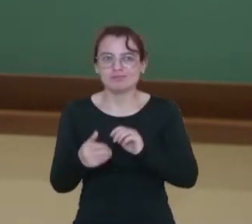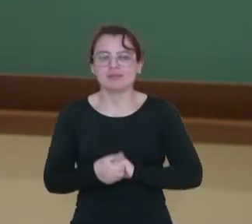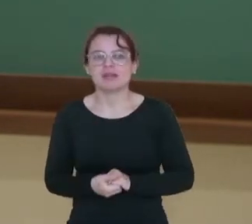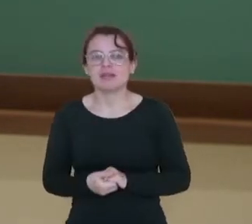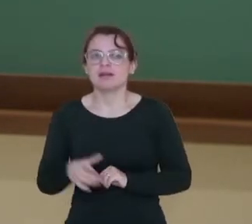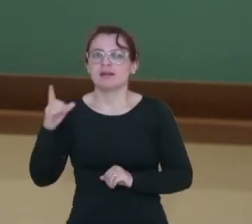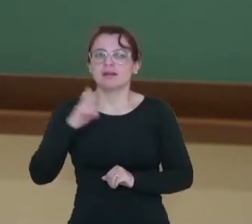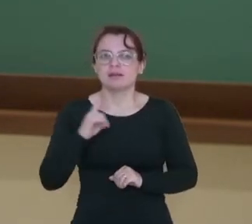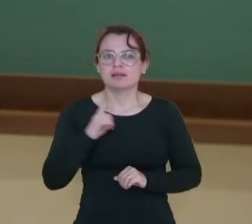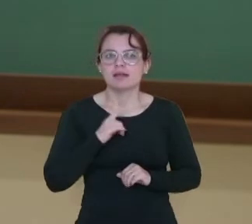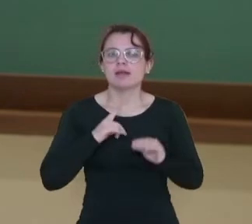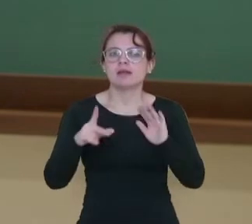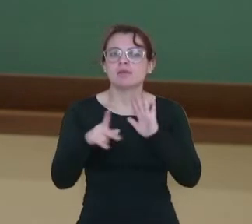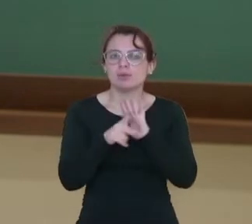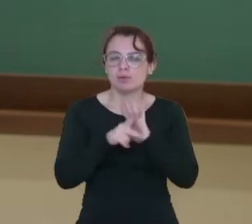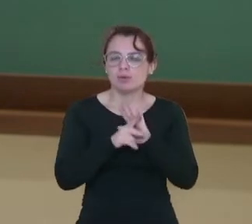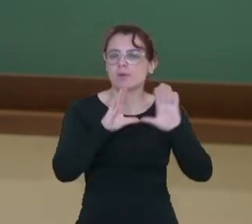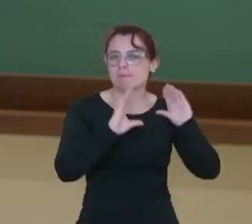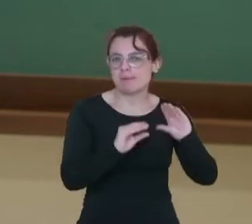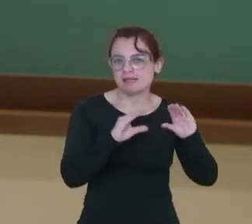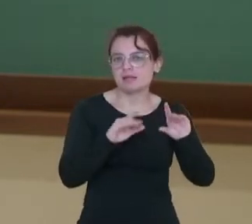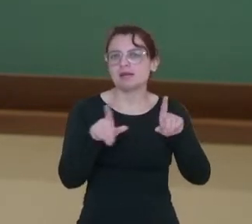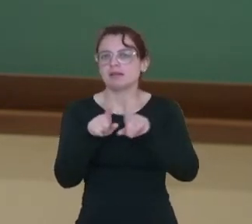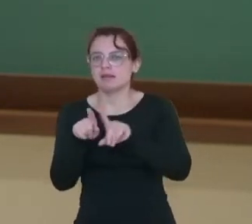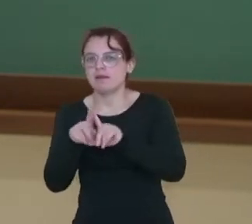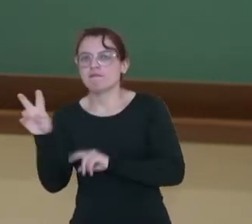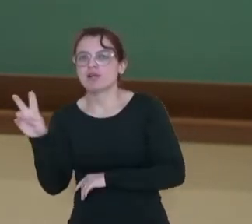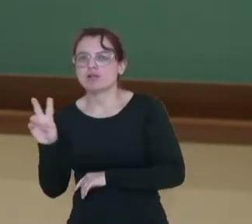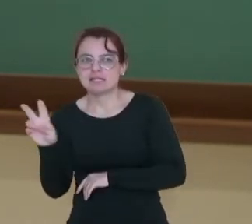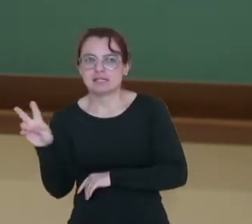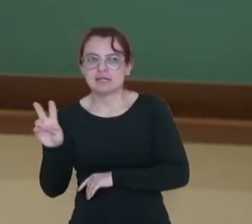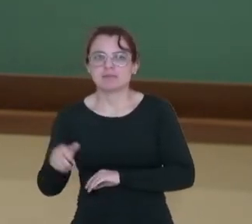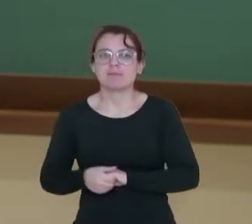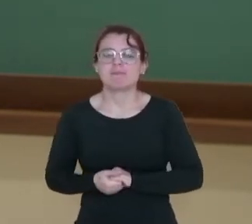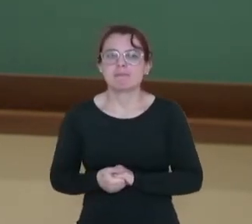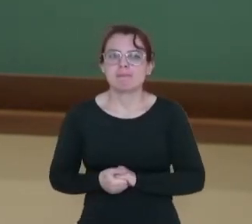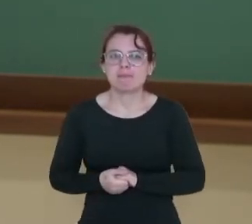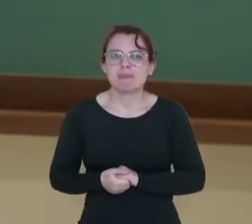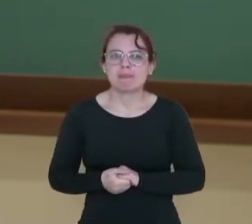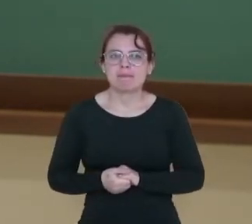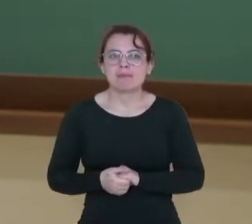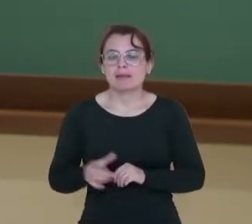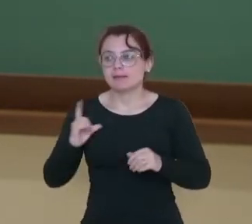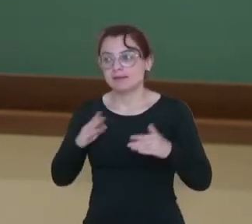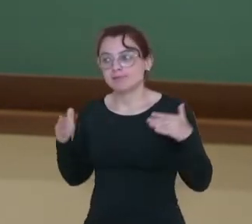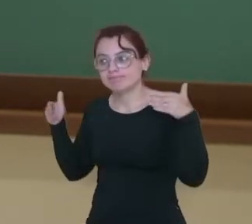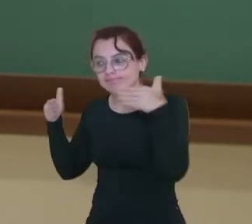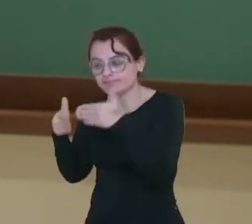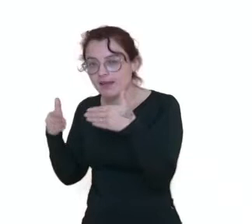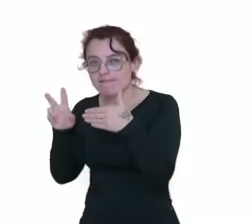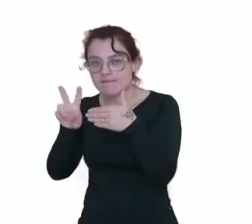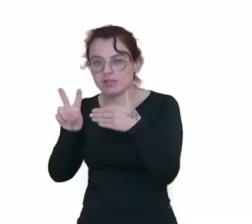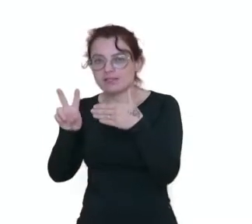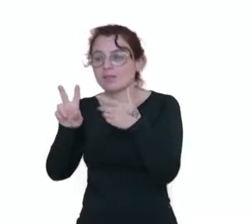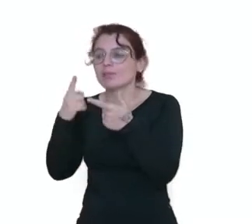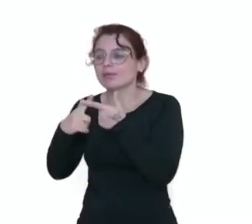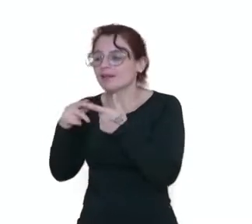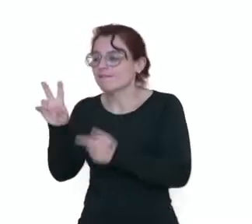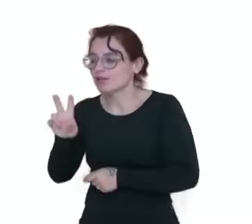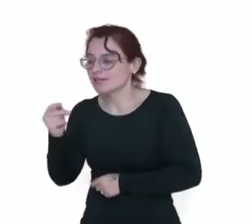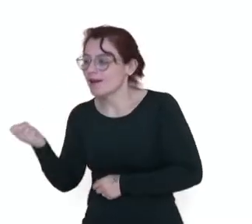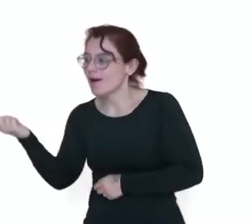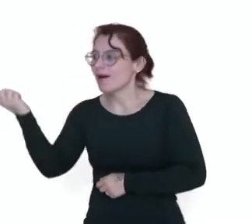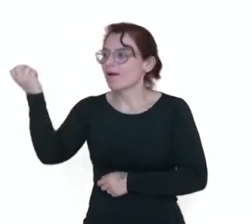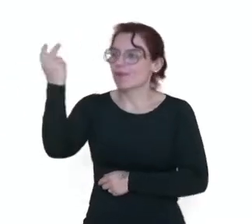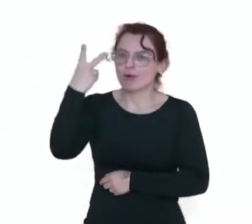da massa e ela depende da velocidade. Ela depende muito mais da velocidade porque, olha só, repare bem, a